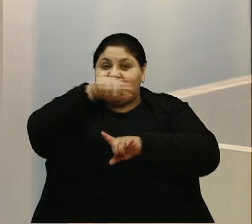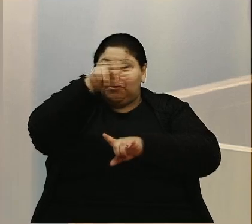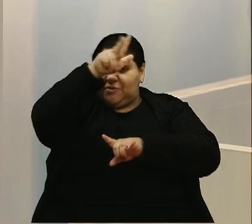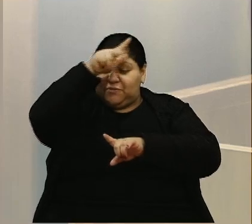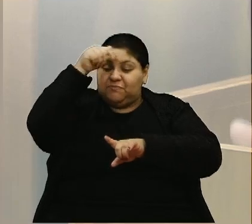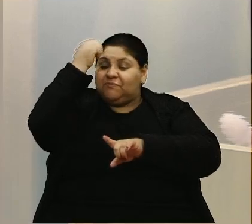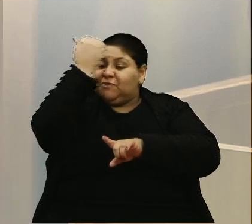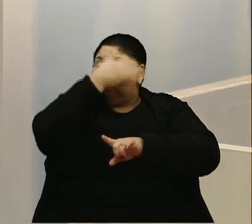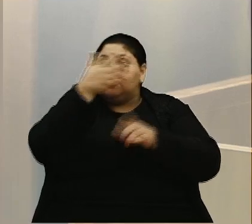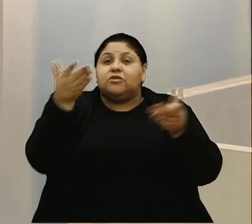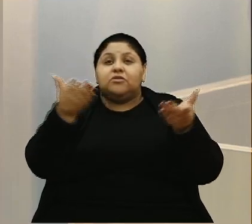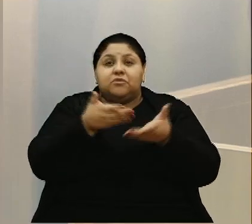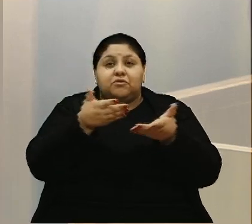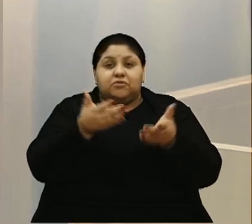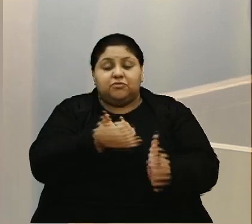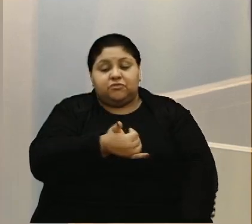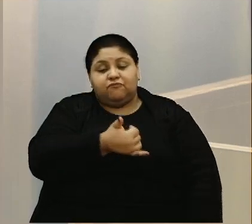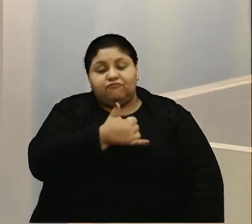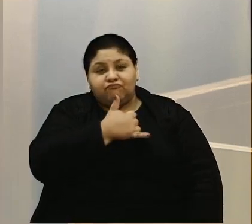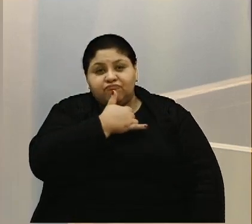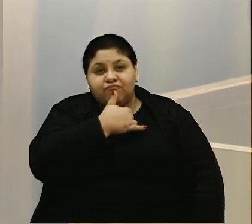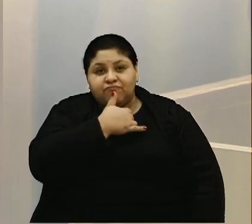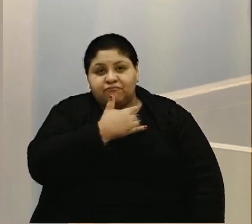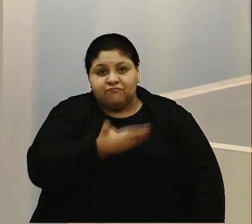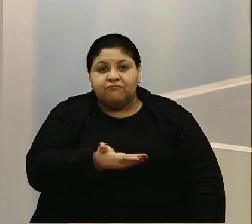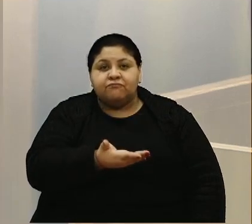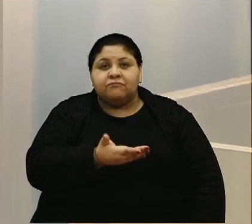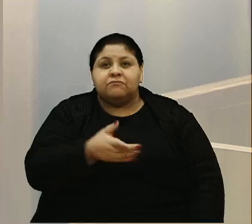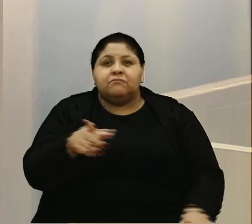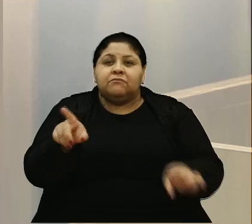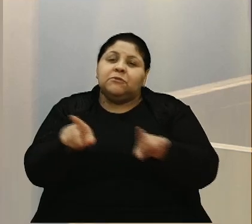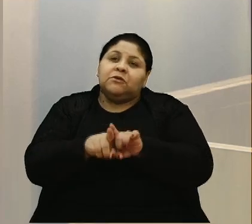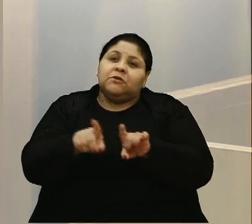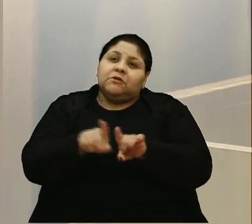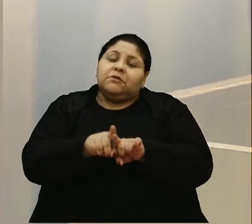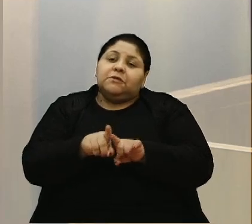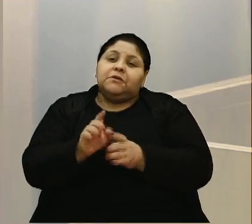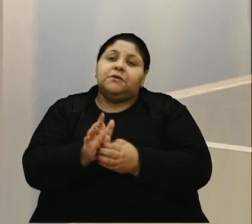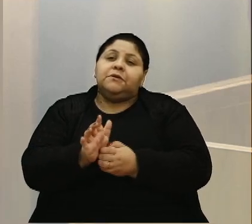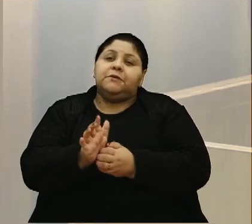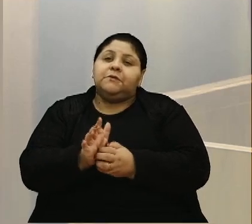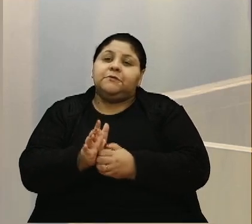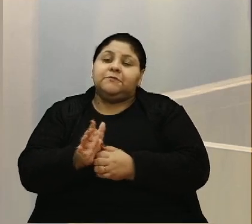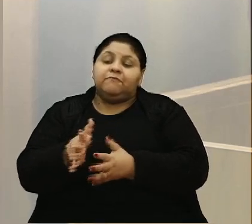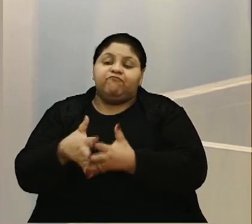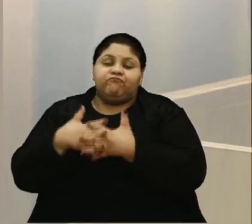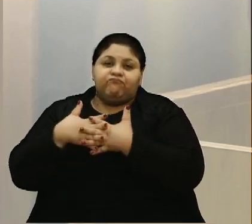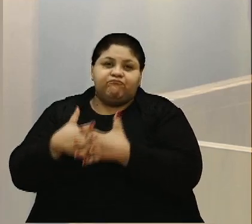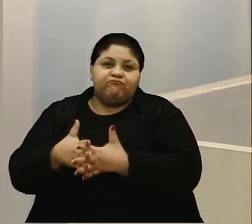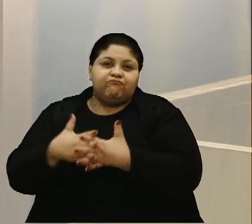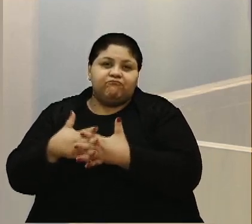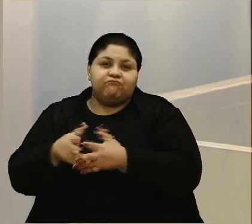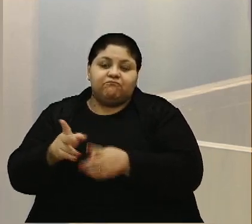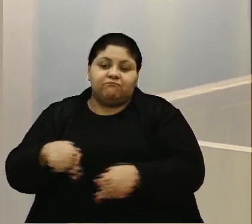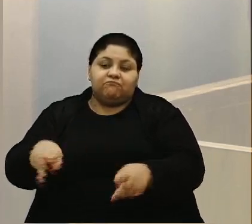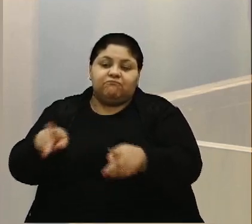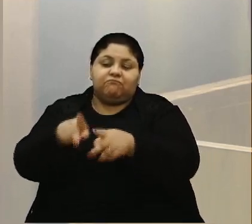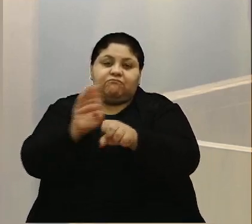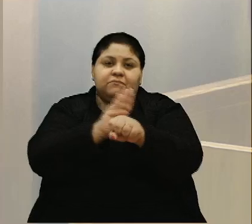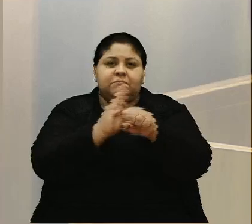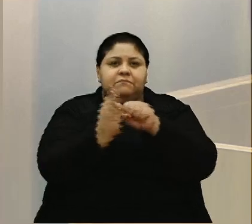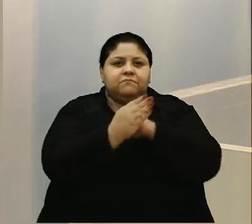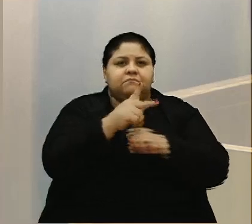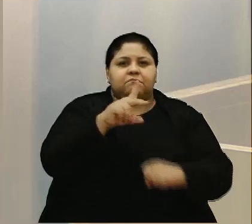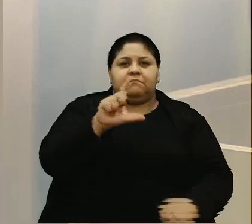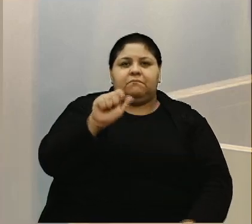hoje bem magoado com essa empresa, e também trazendo transtorno esse povo do bairro Planalto, que